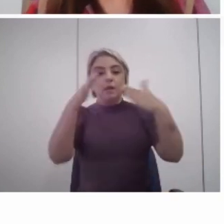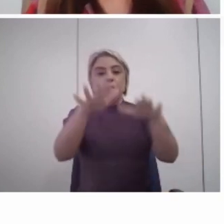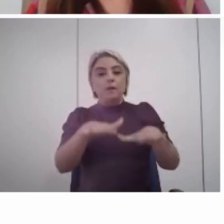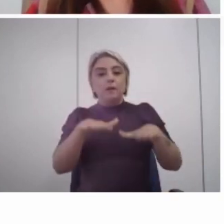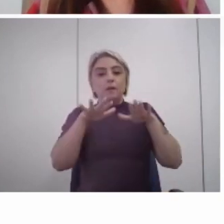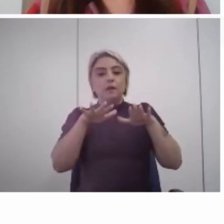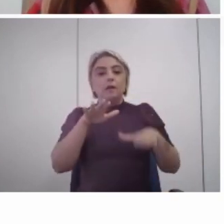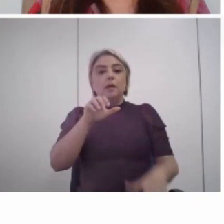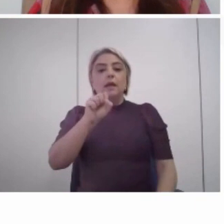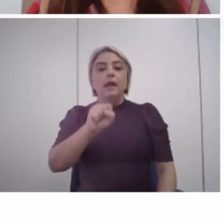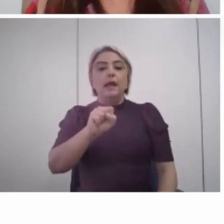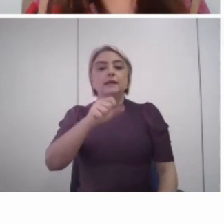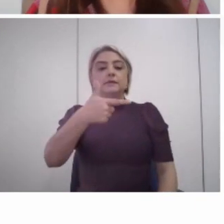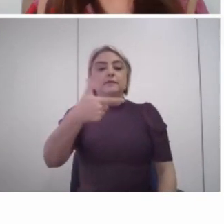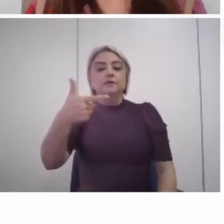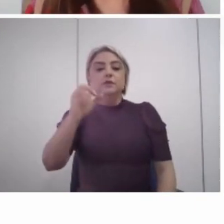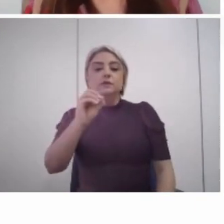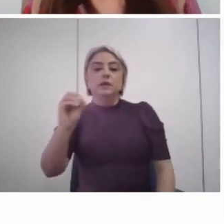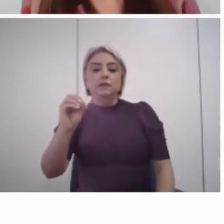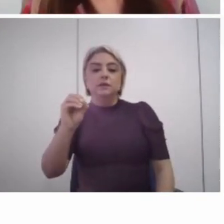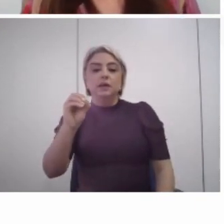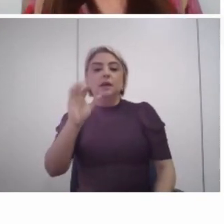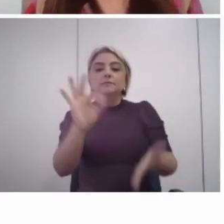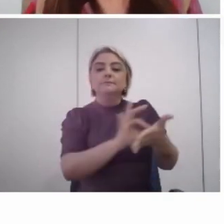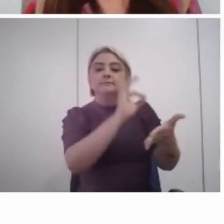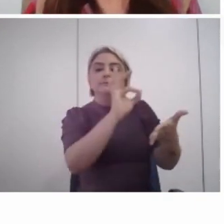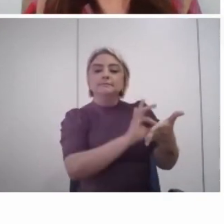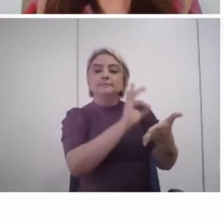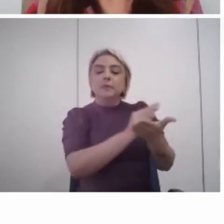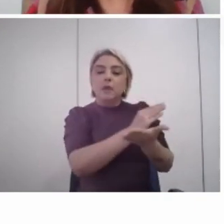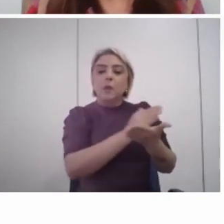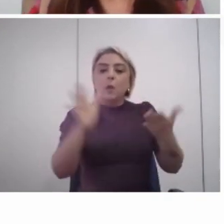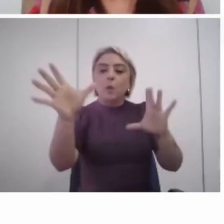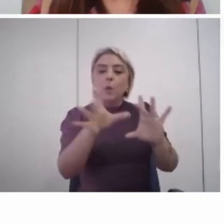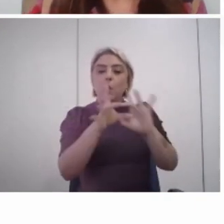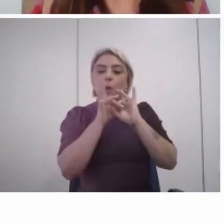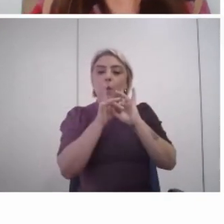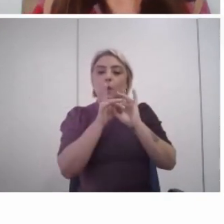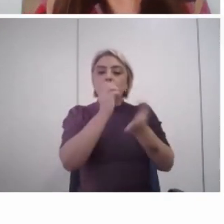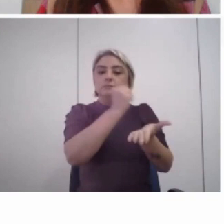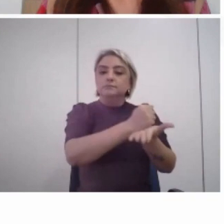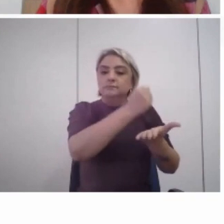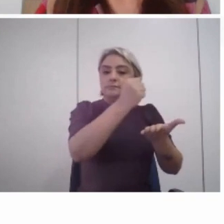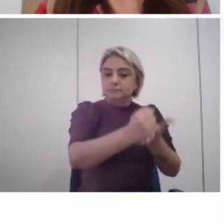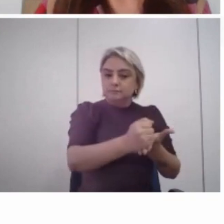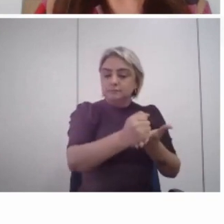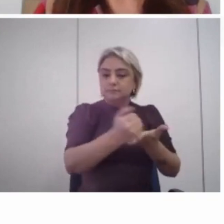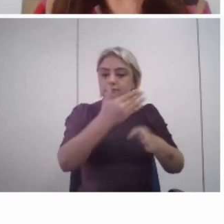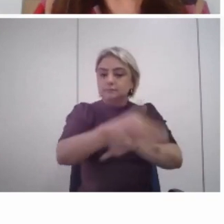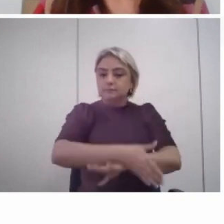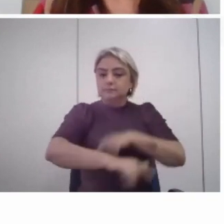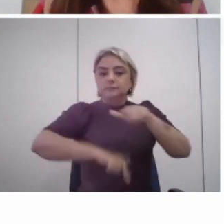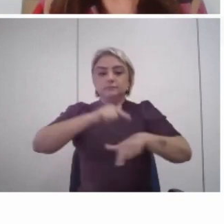chamado S2200, que é o evento de cadastramento inicial do vínculo, né, de admissão ou ingresso do